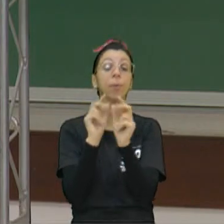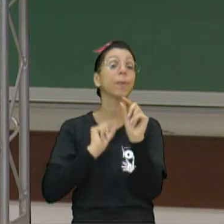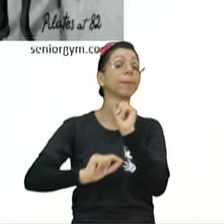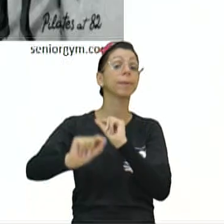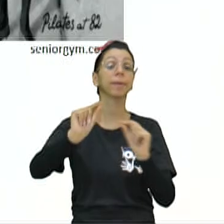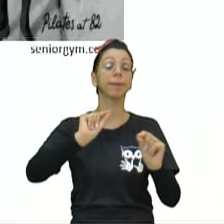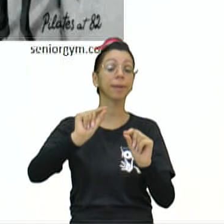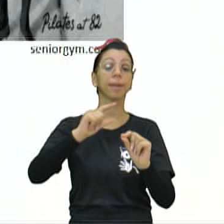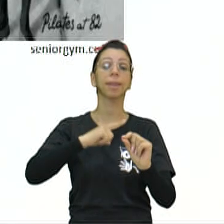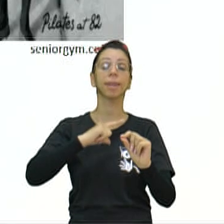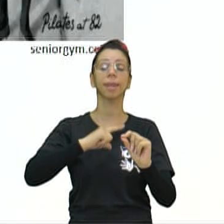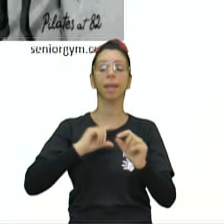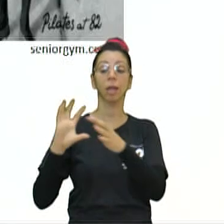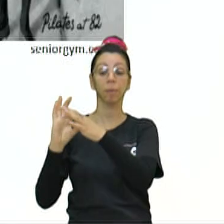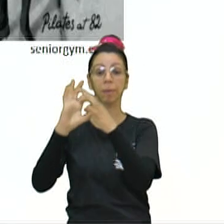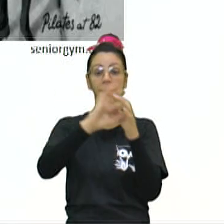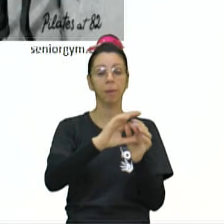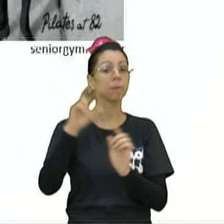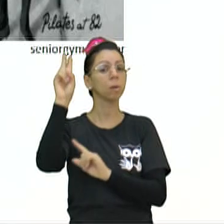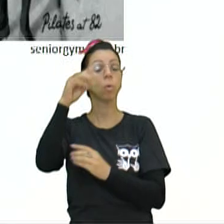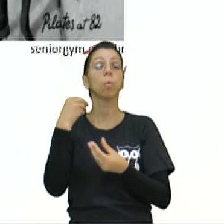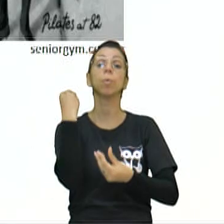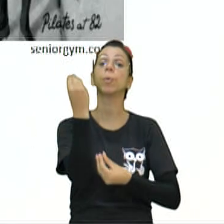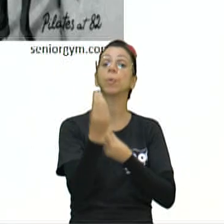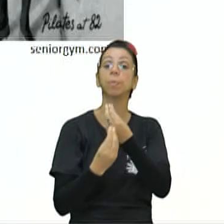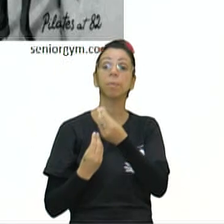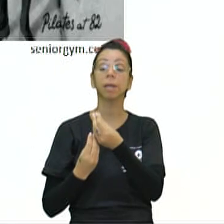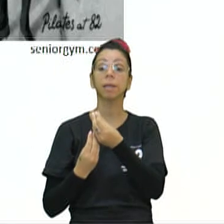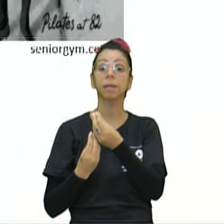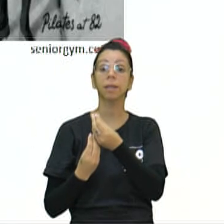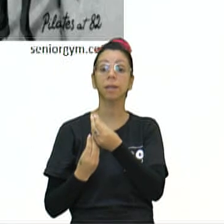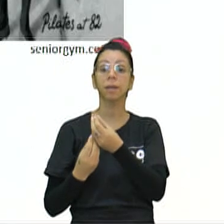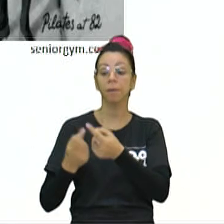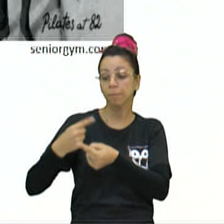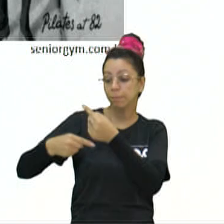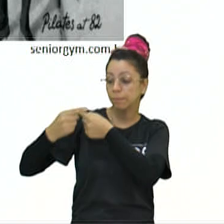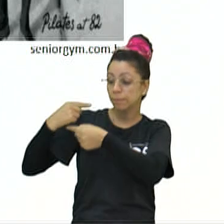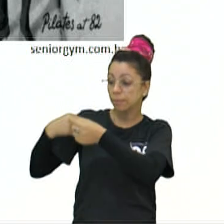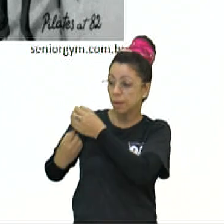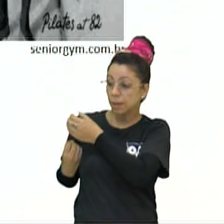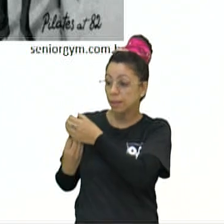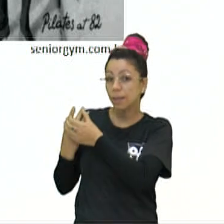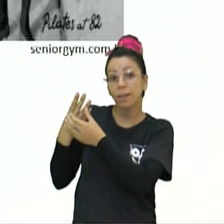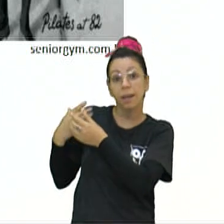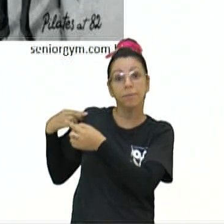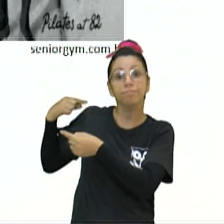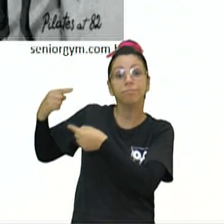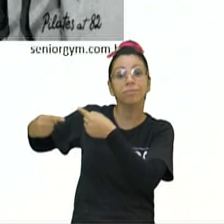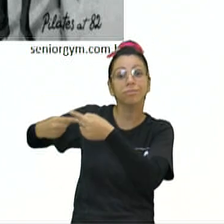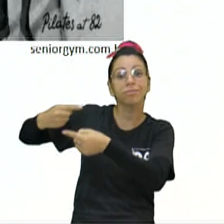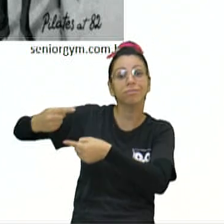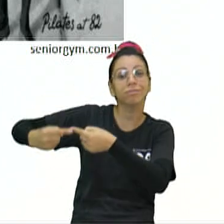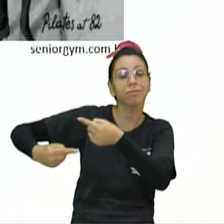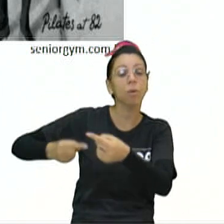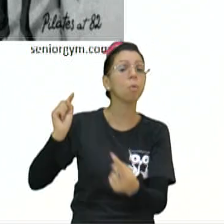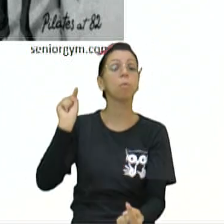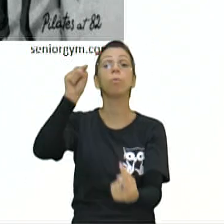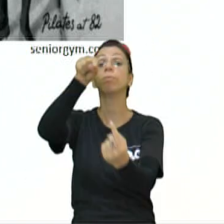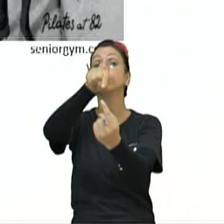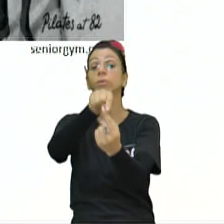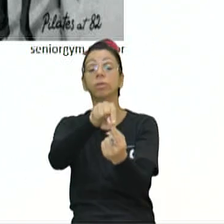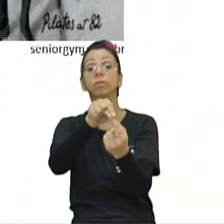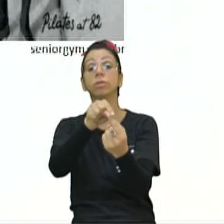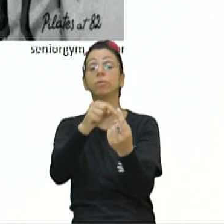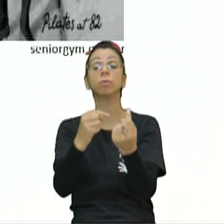aqui? Temos o contexto histórico de como que foi criado o Pilates, né? Que o objetivo que se teve quando criou-se